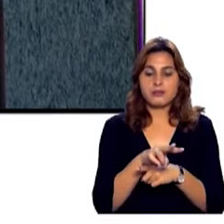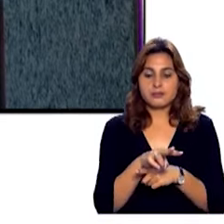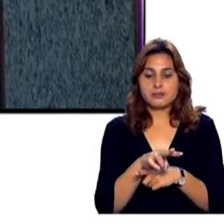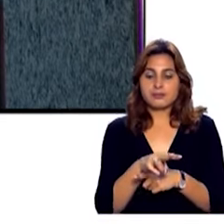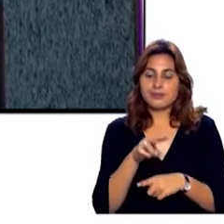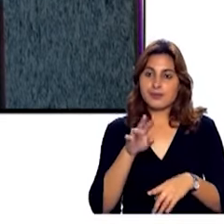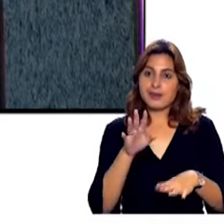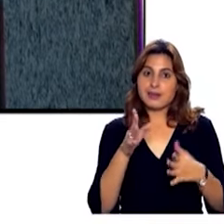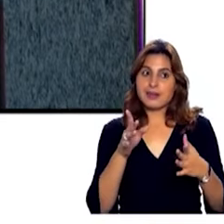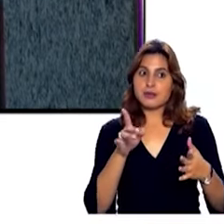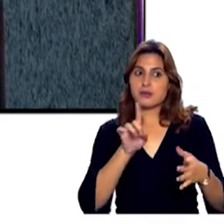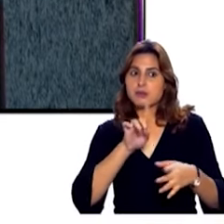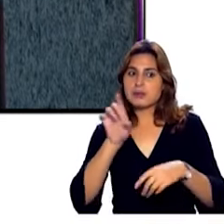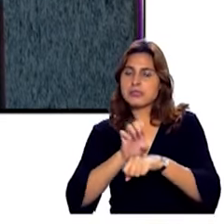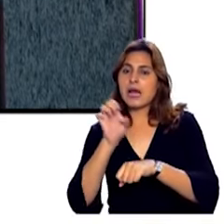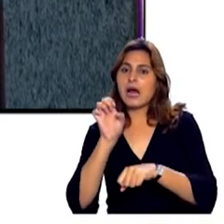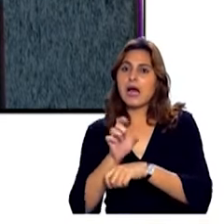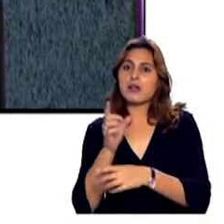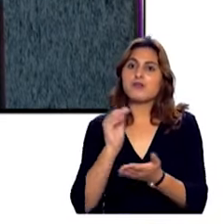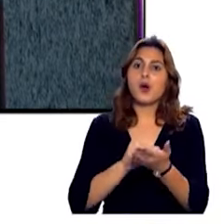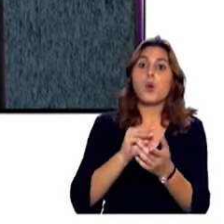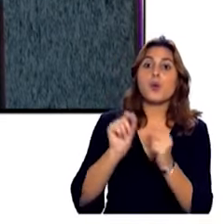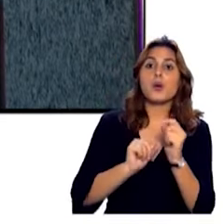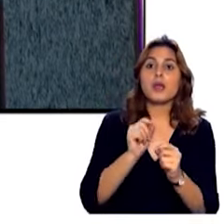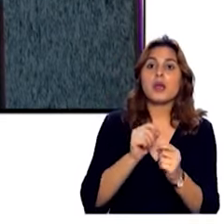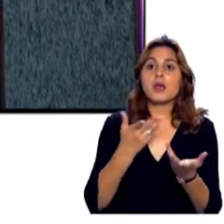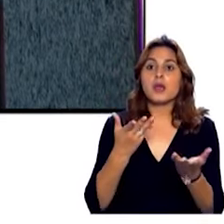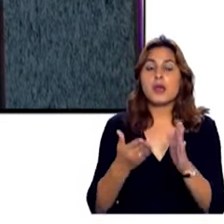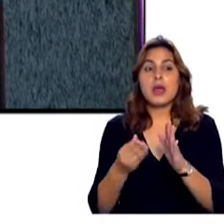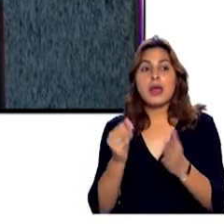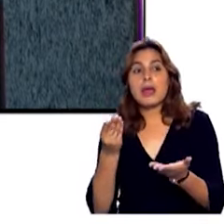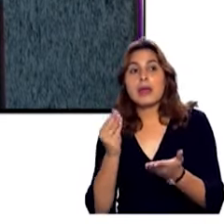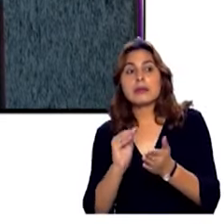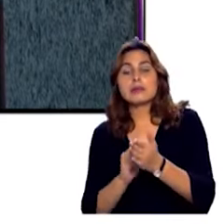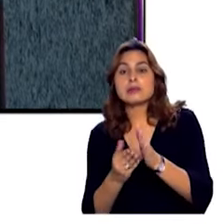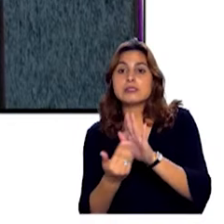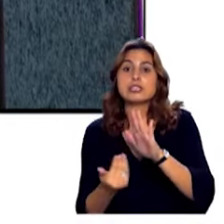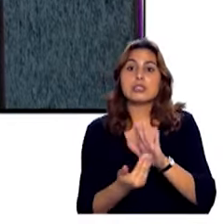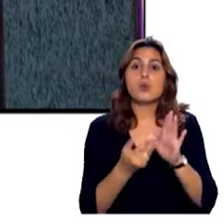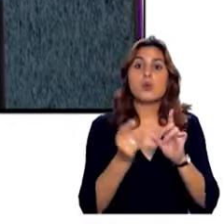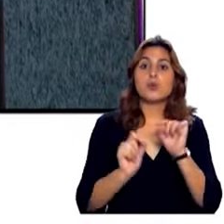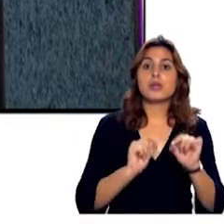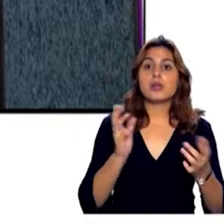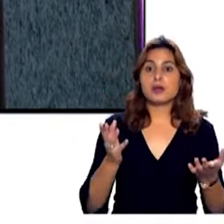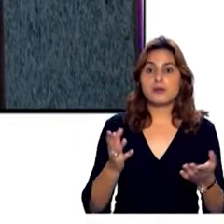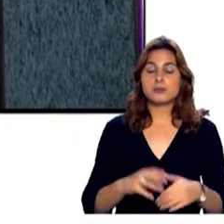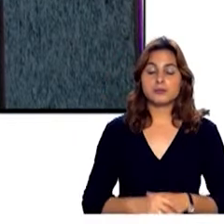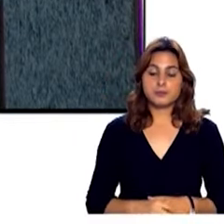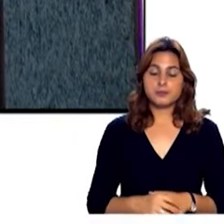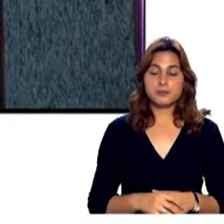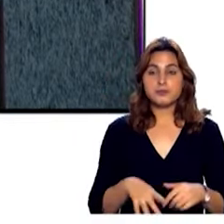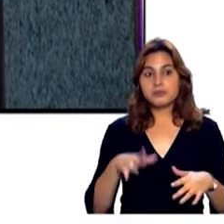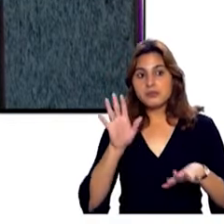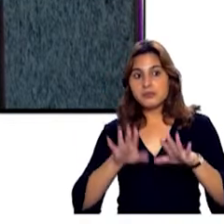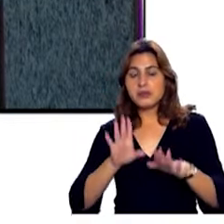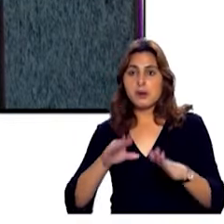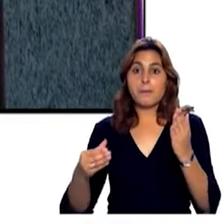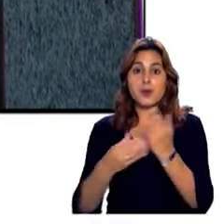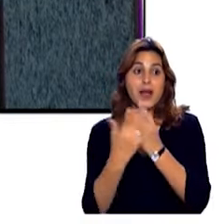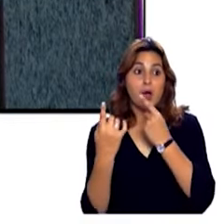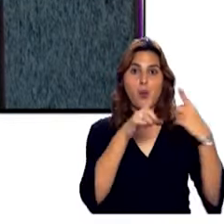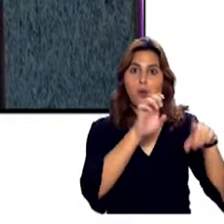fazer do Estado de uma abstenção do estado ou seja de uma ação dirigida contra o estado